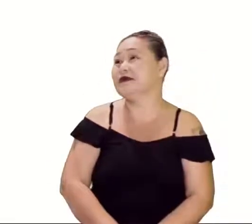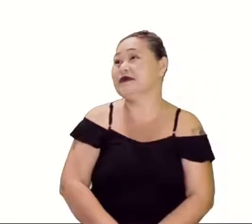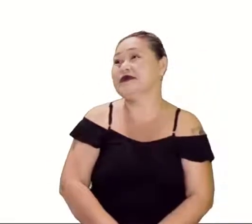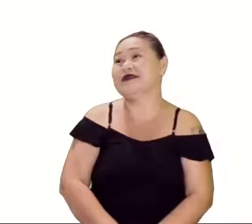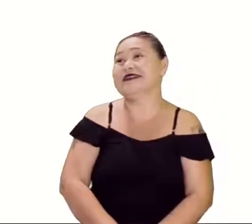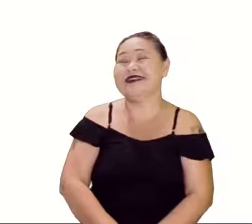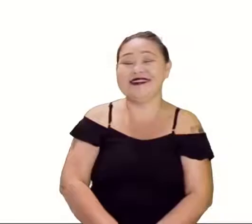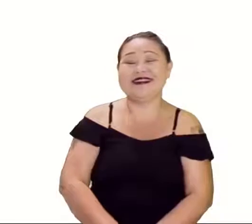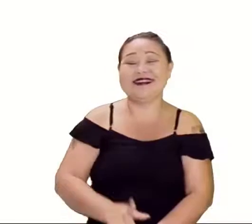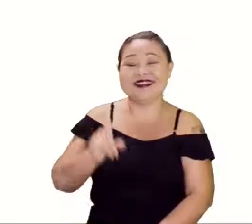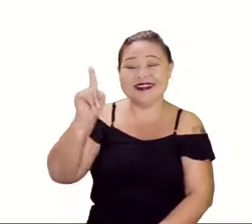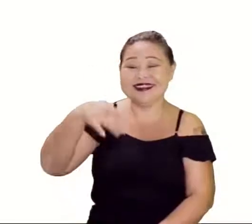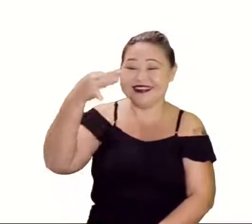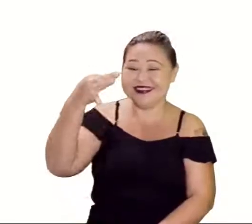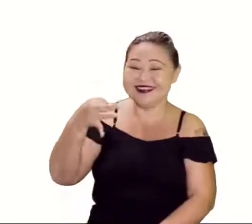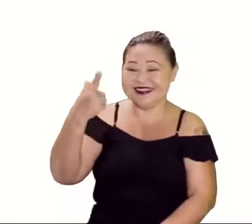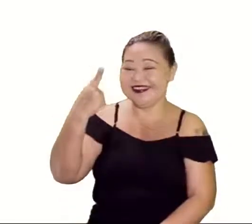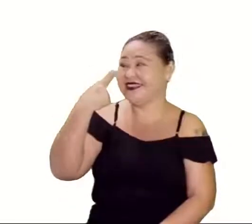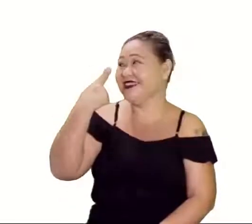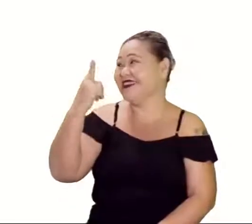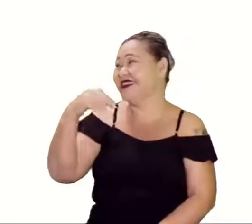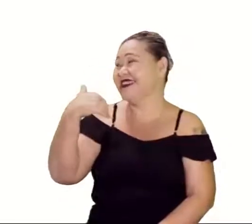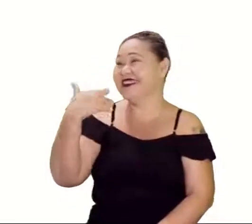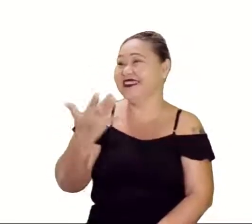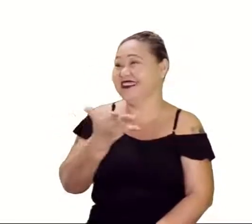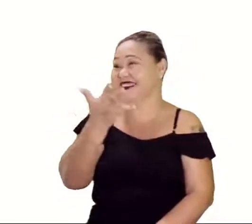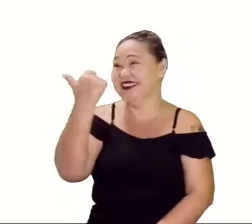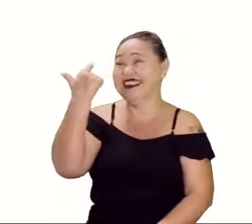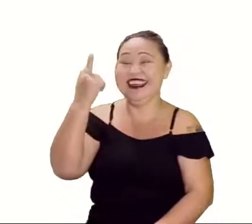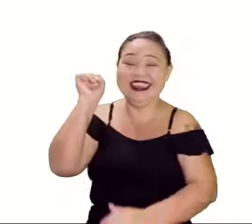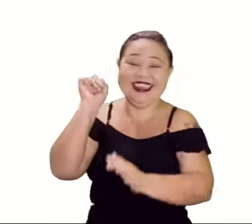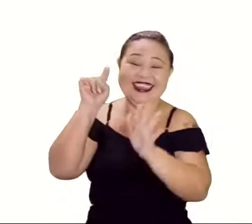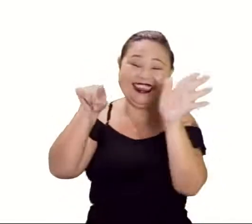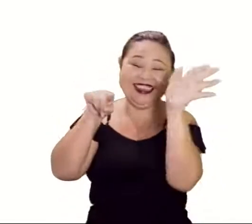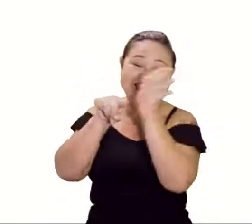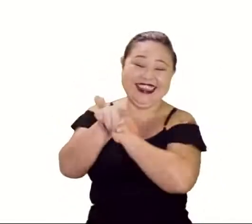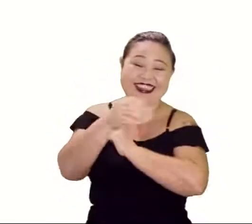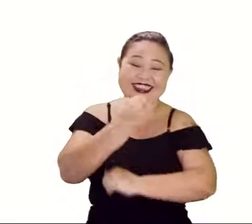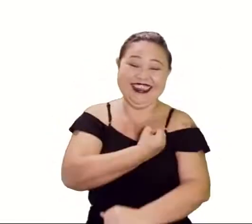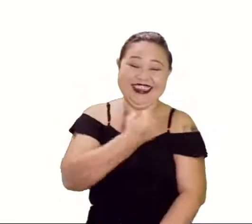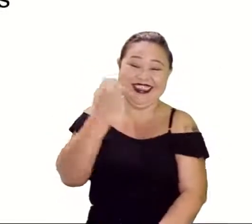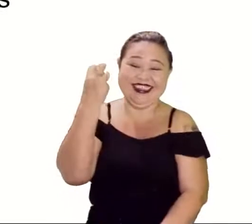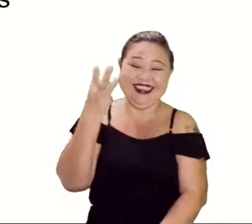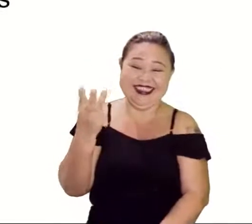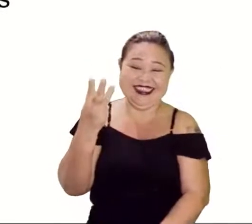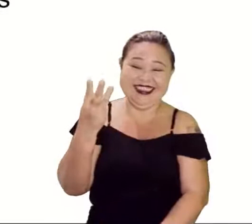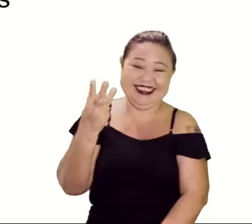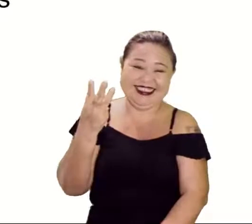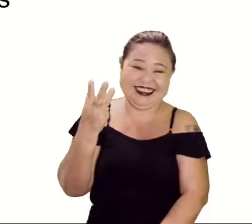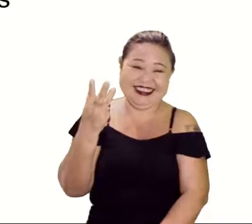Muito bem, certinho? Legal, né? Então vamos à questão de número 3.